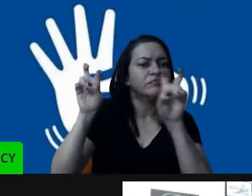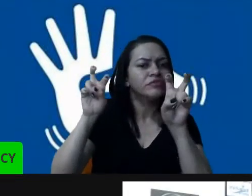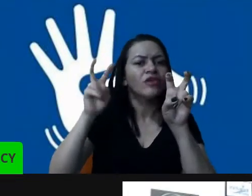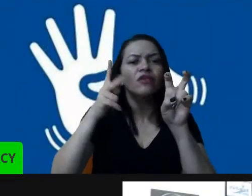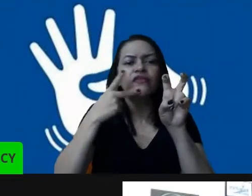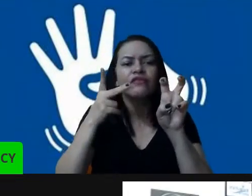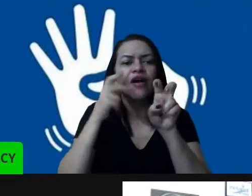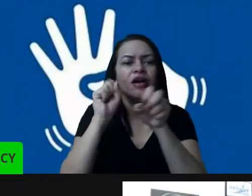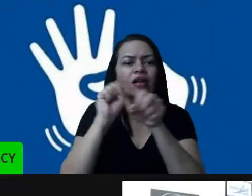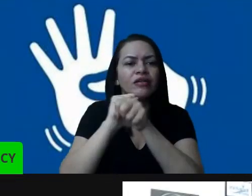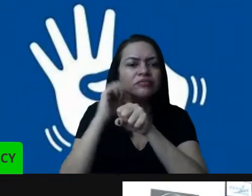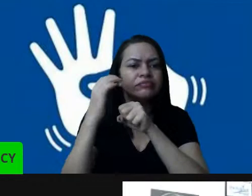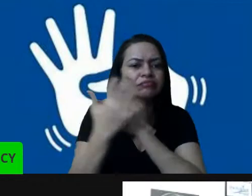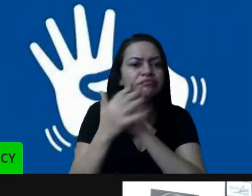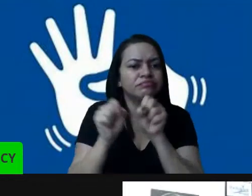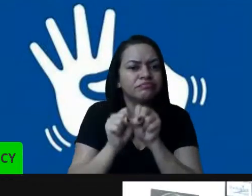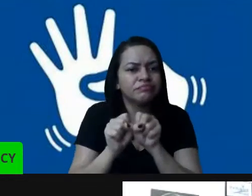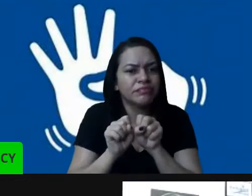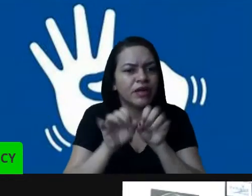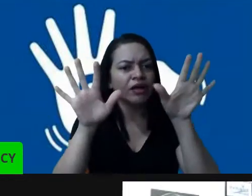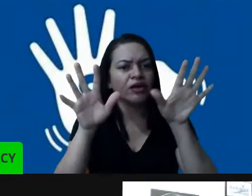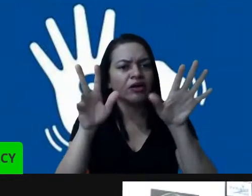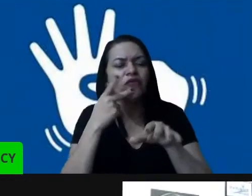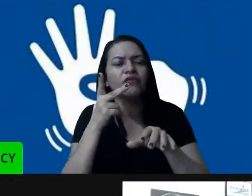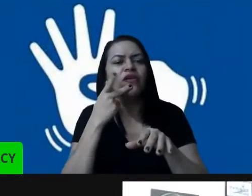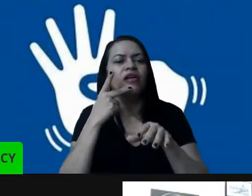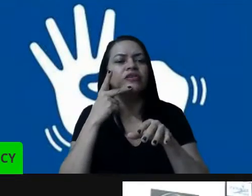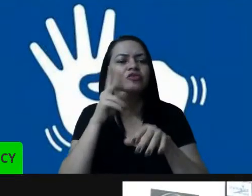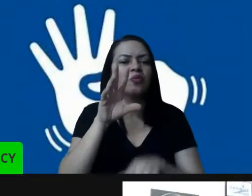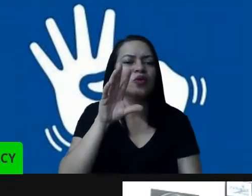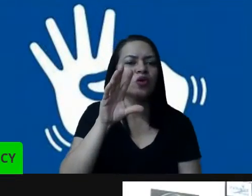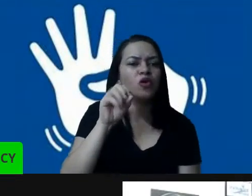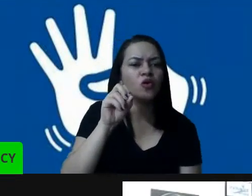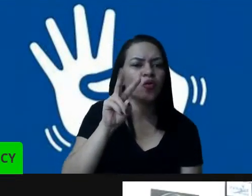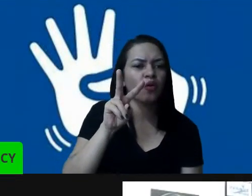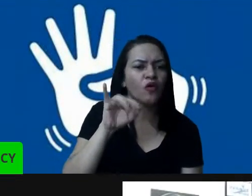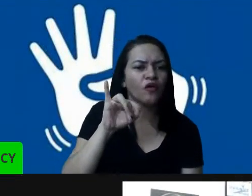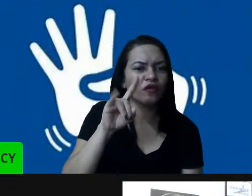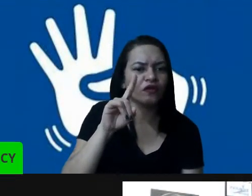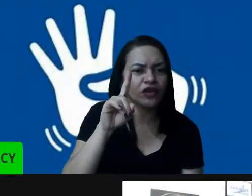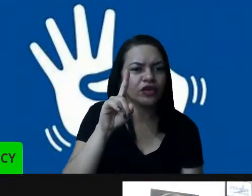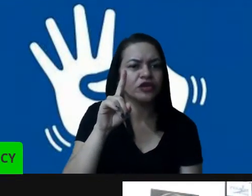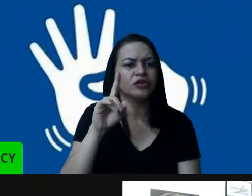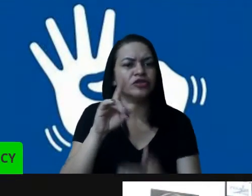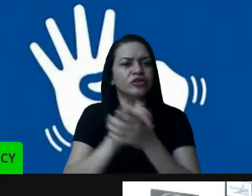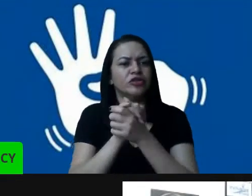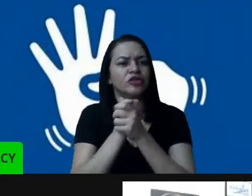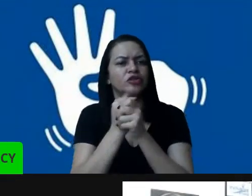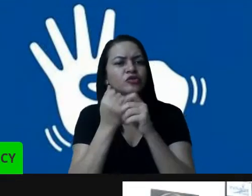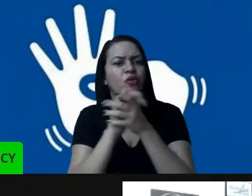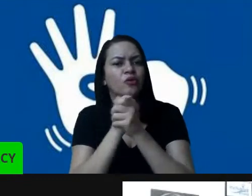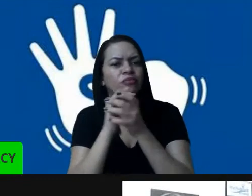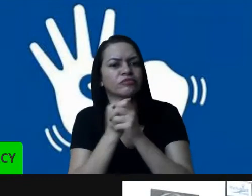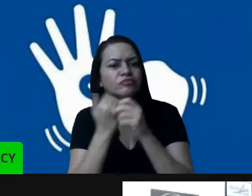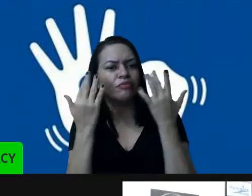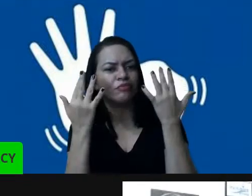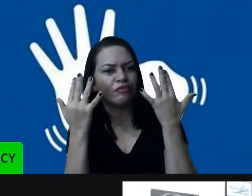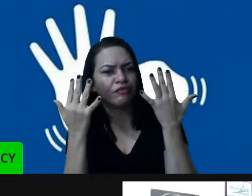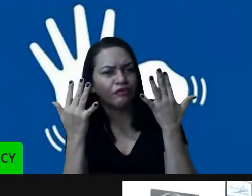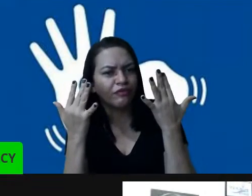se fala sobre Covid, se fala sobre lavagem de mãos, sobre orientações gerais, né, em